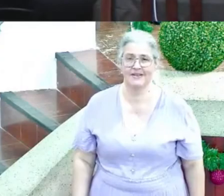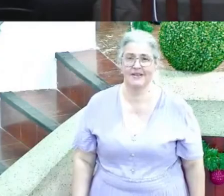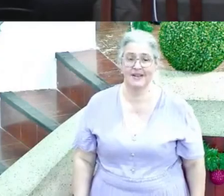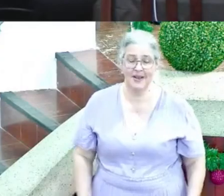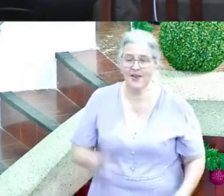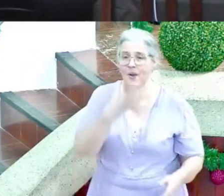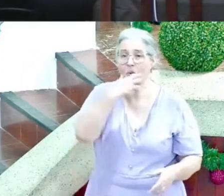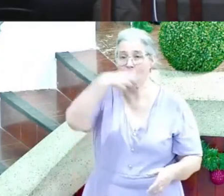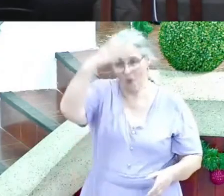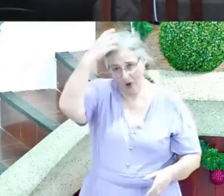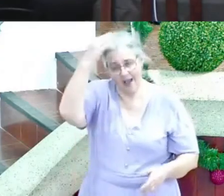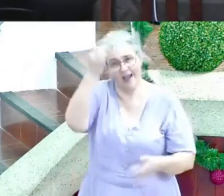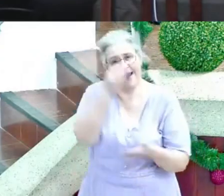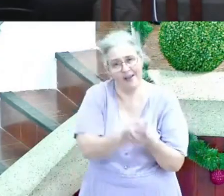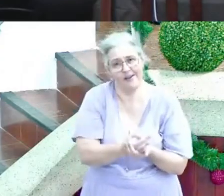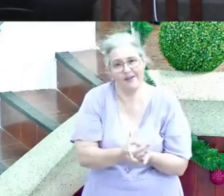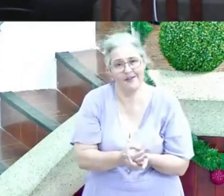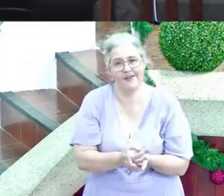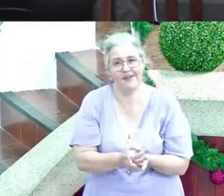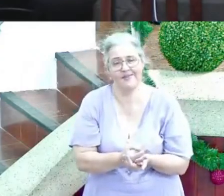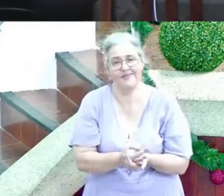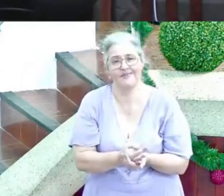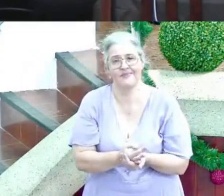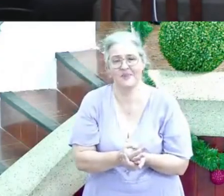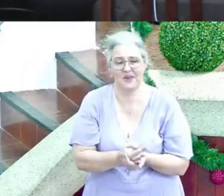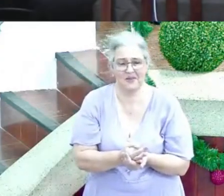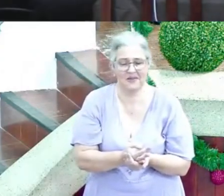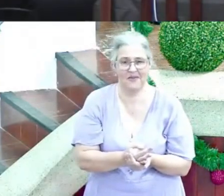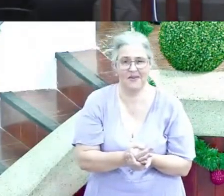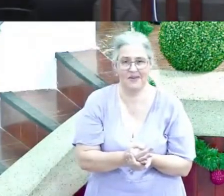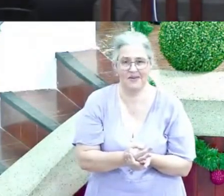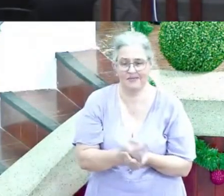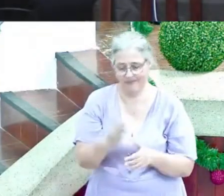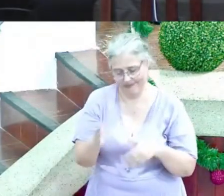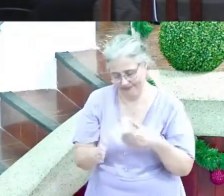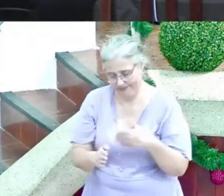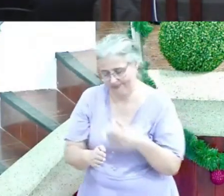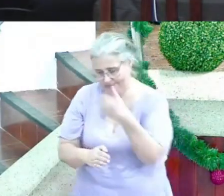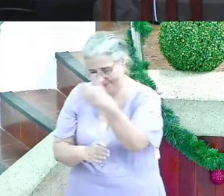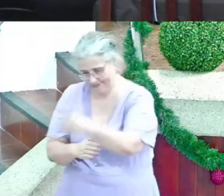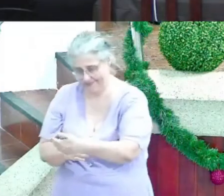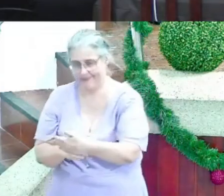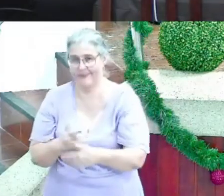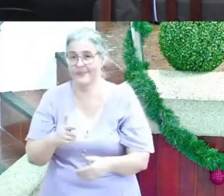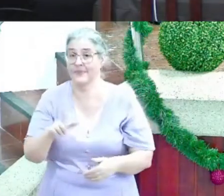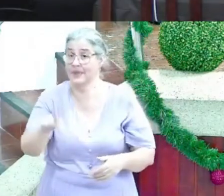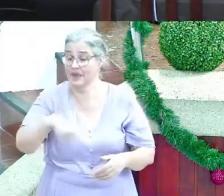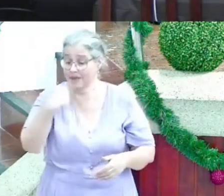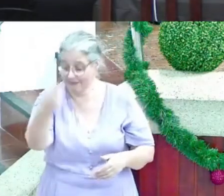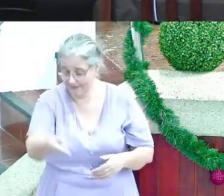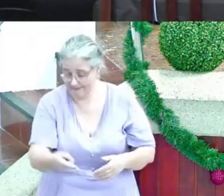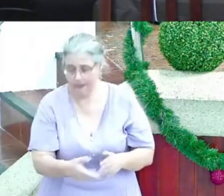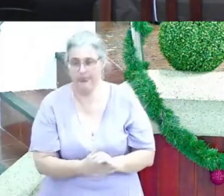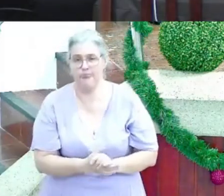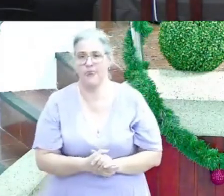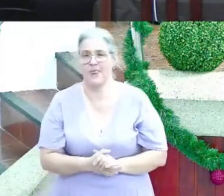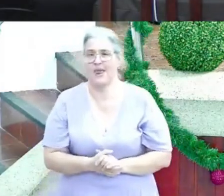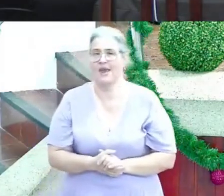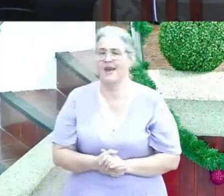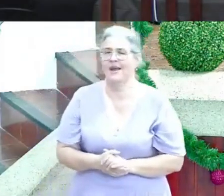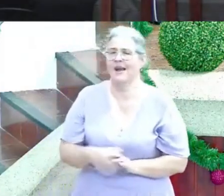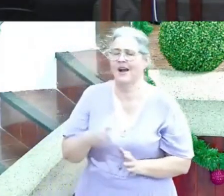fé nele. O texto nos mostra mais, Acaz rejeitando o consolo do